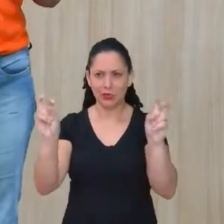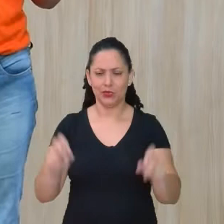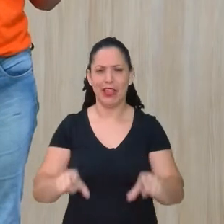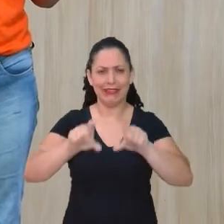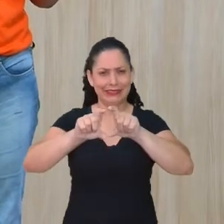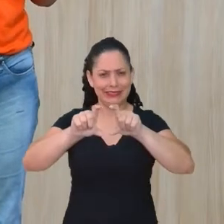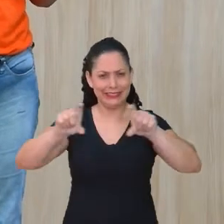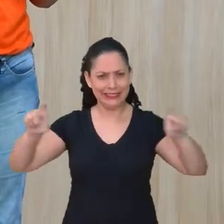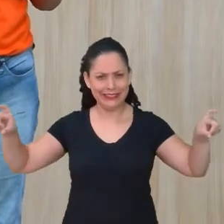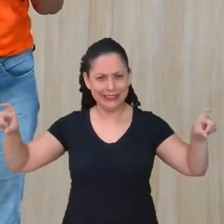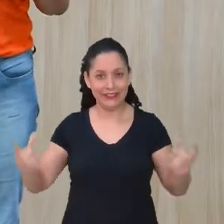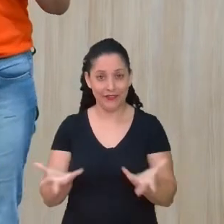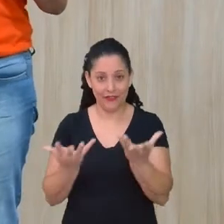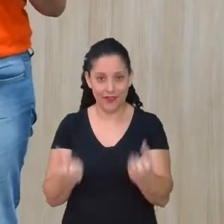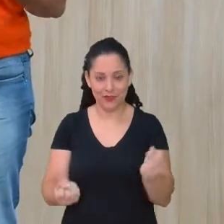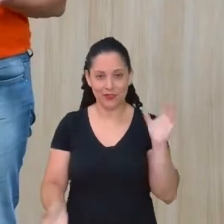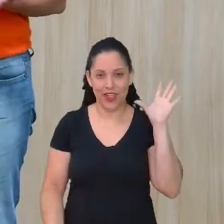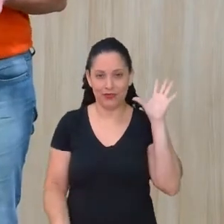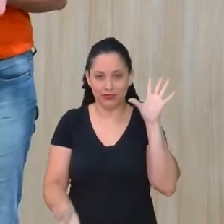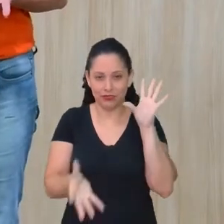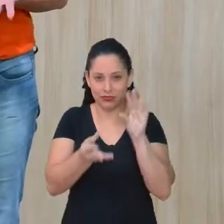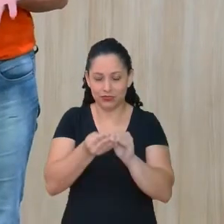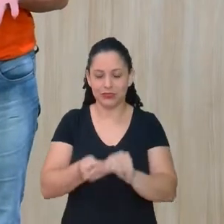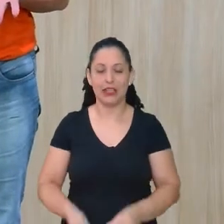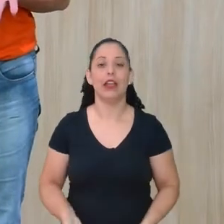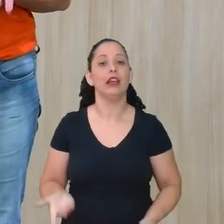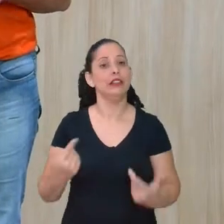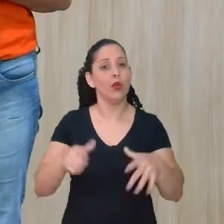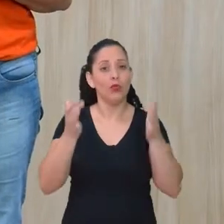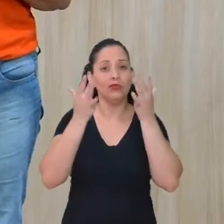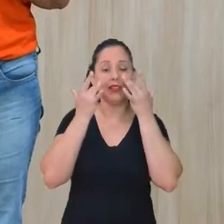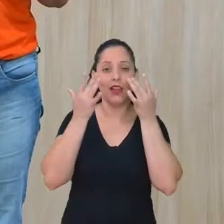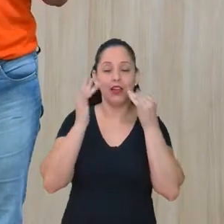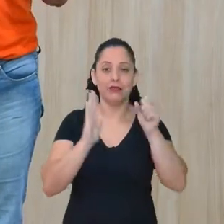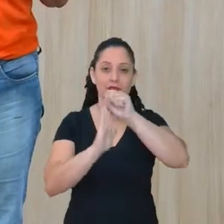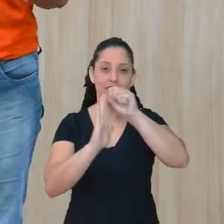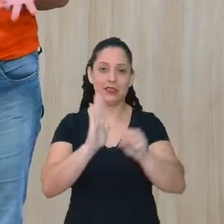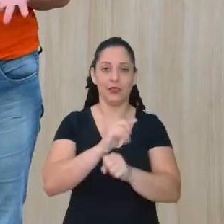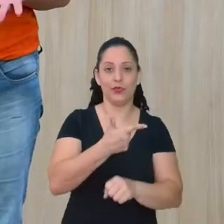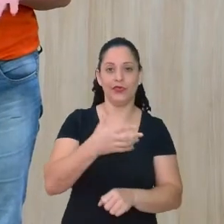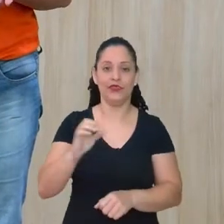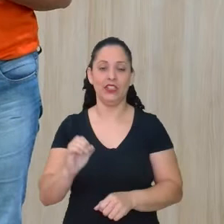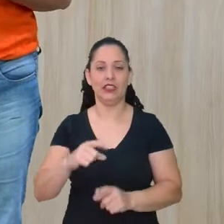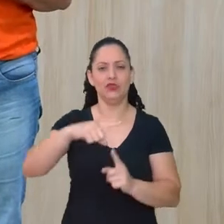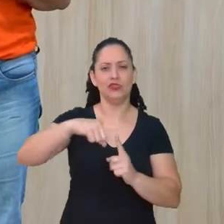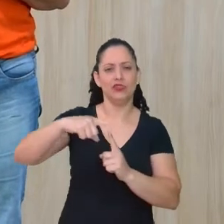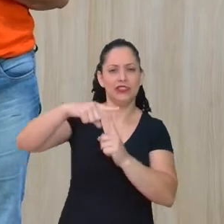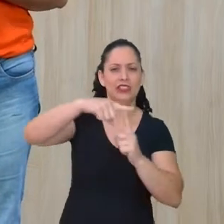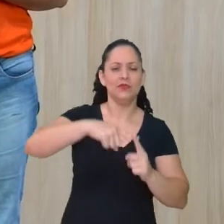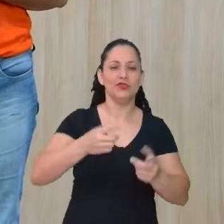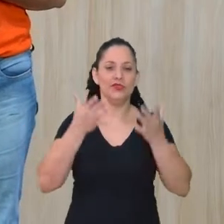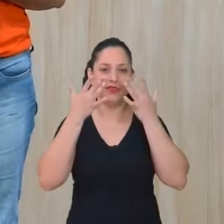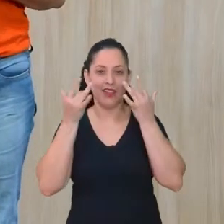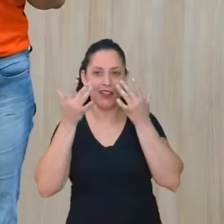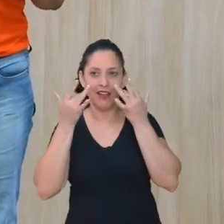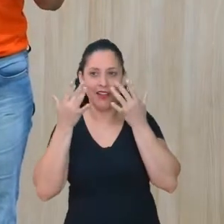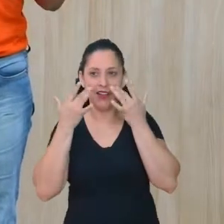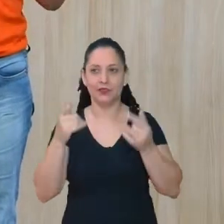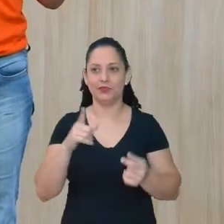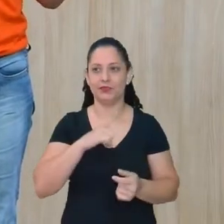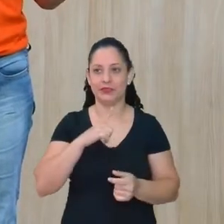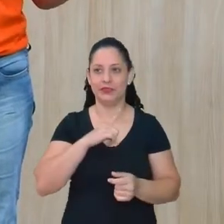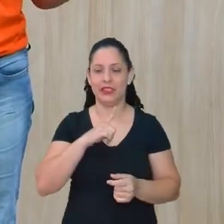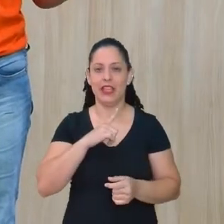vamos reduzir, né? Vamos falar do teatro do século XX, das formas teatrais, né, que é um teatro